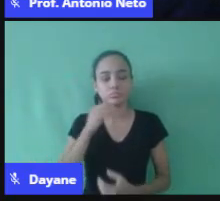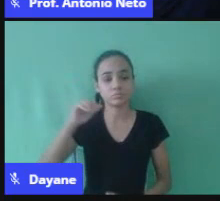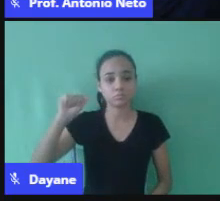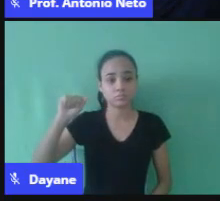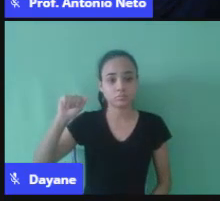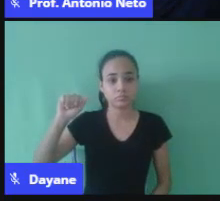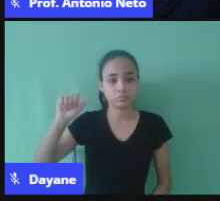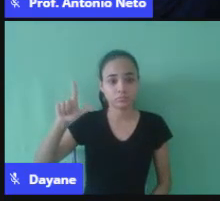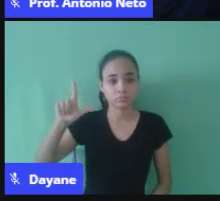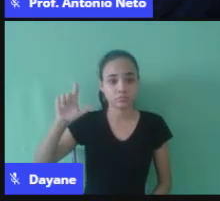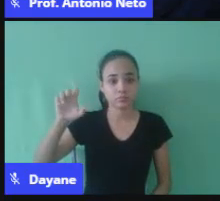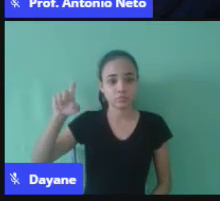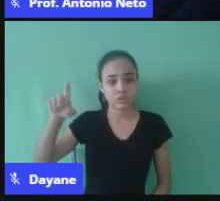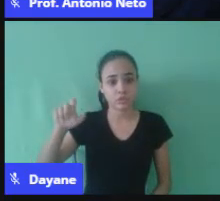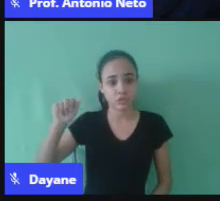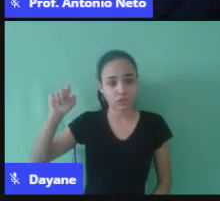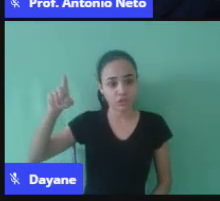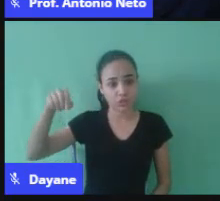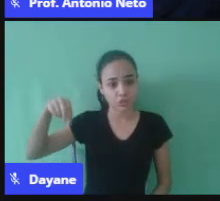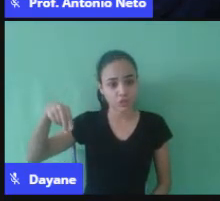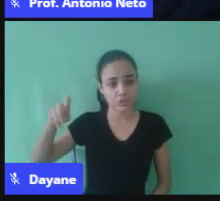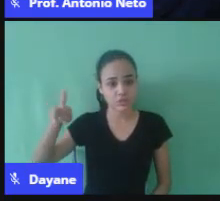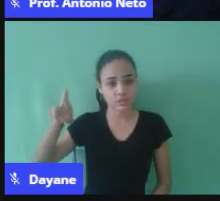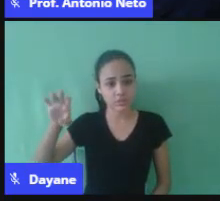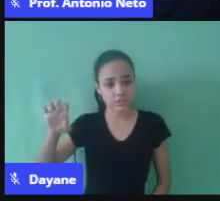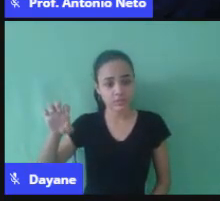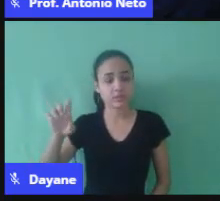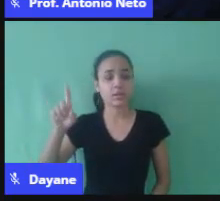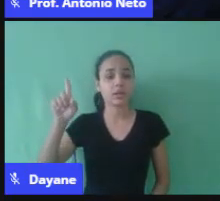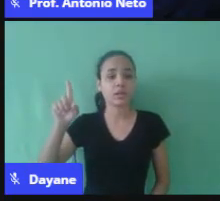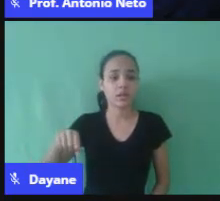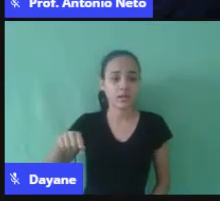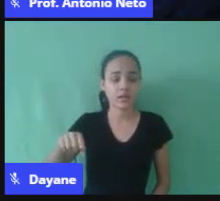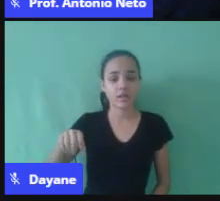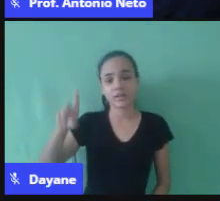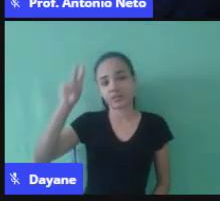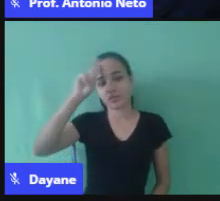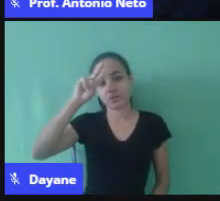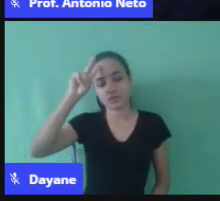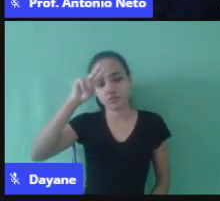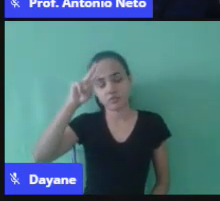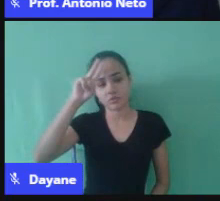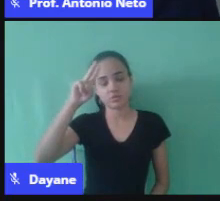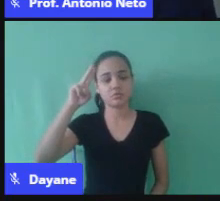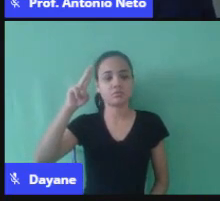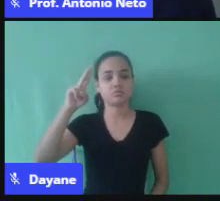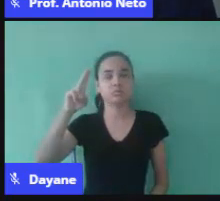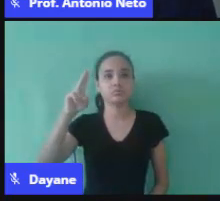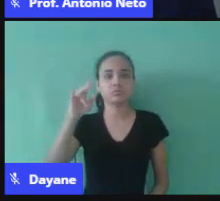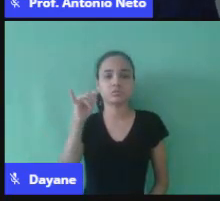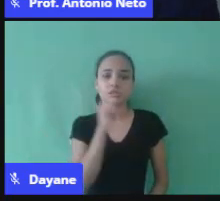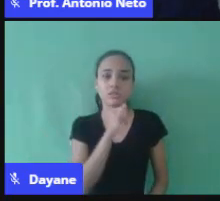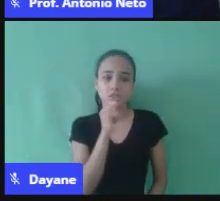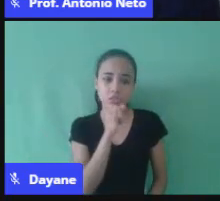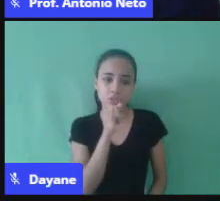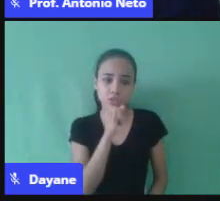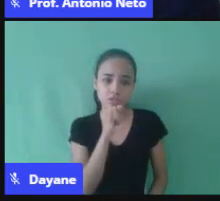historiador italiano e que ele trabalha com os estudos são voltados na história oral,